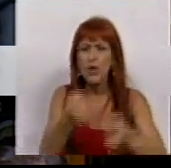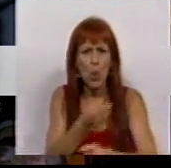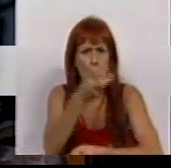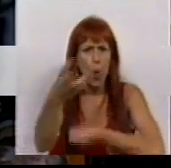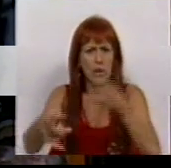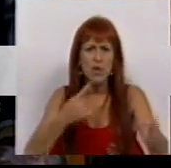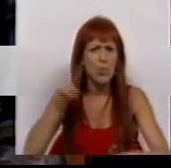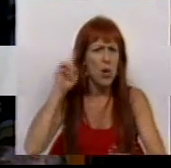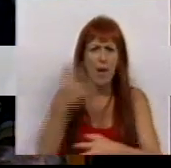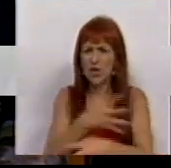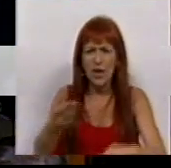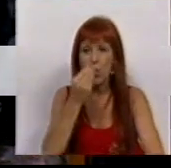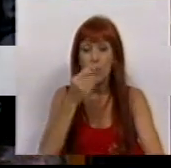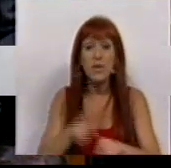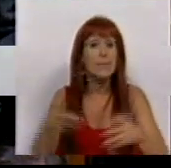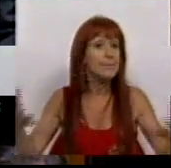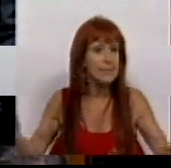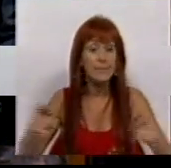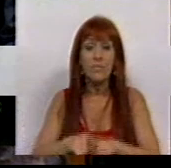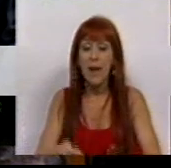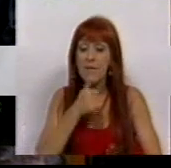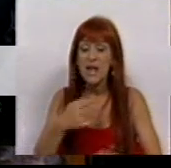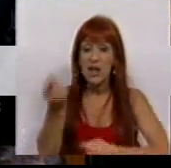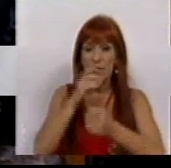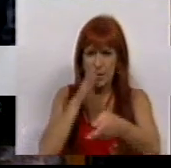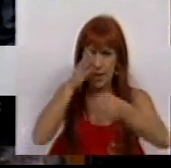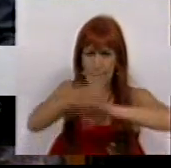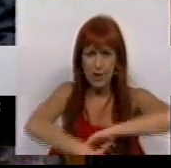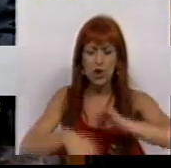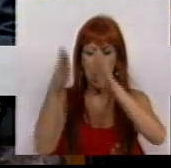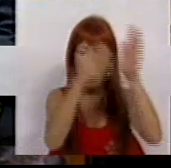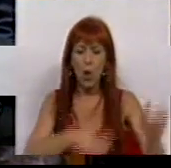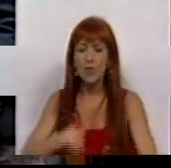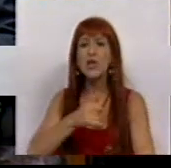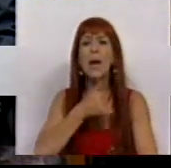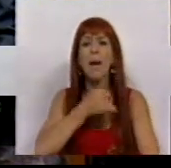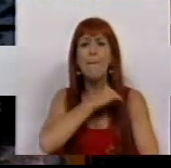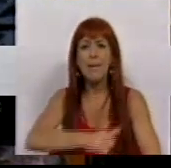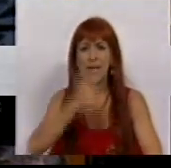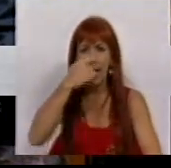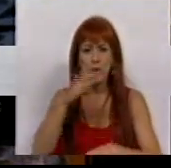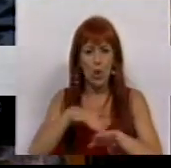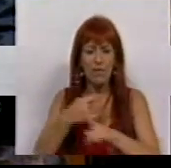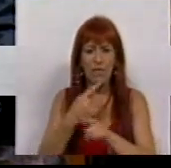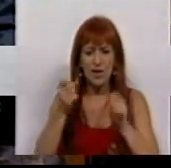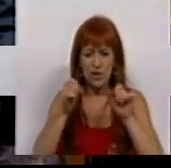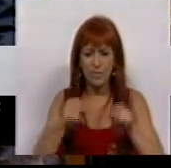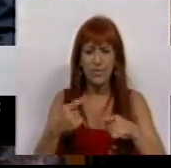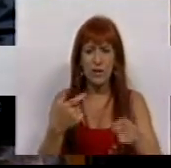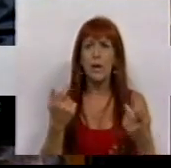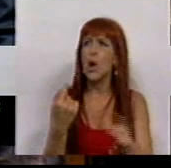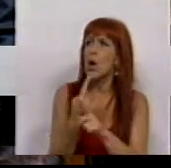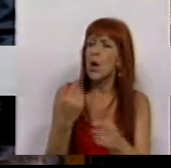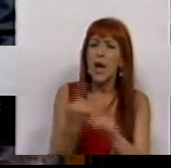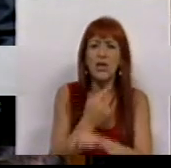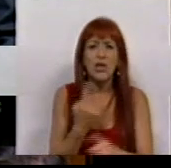quantidades significativas de alimentos. Assim, medidas de venda direta de produção permitem ao consumidor o acesso a produtos mais